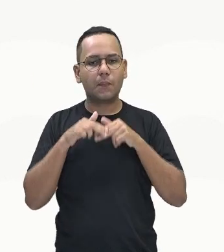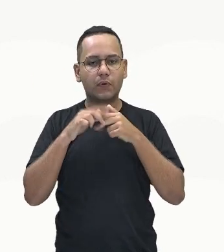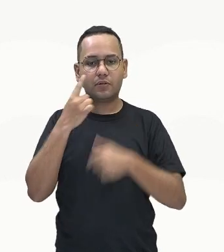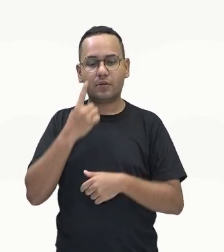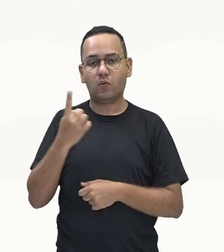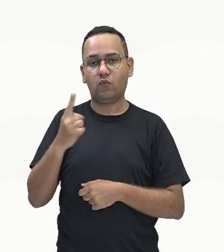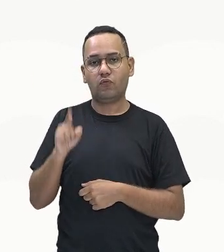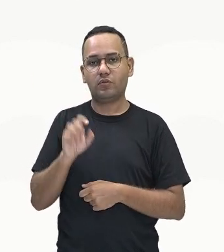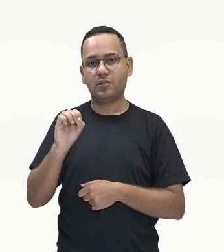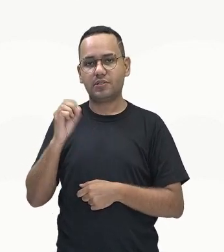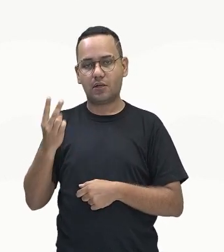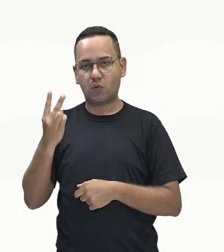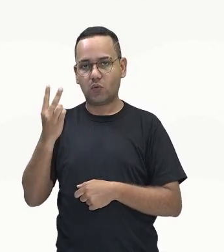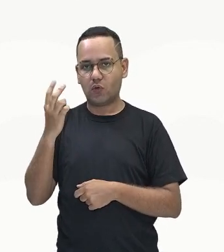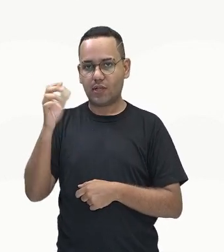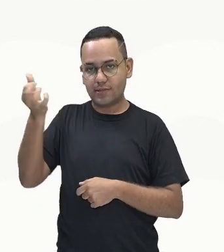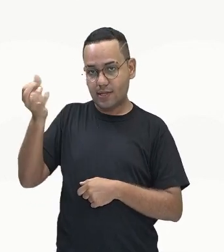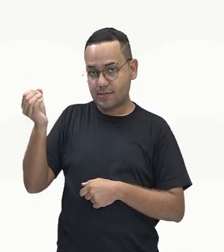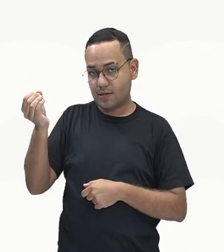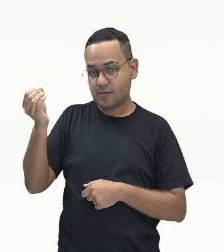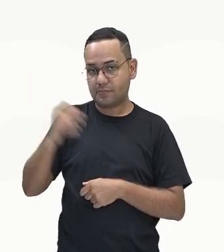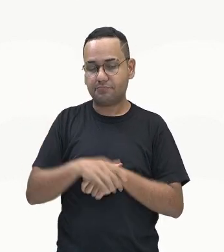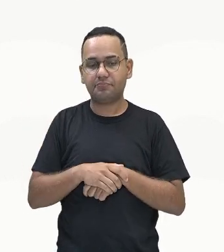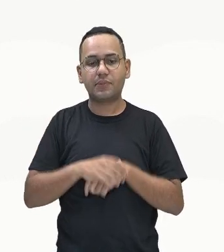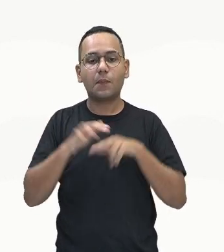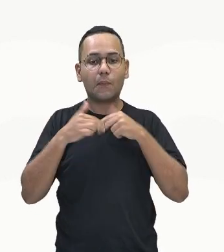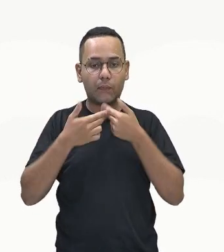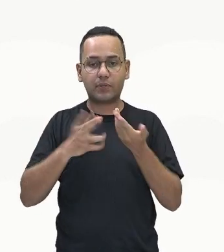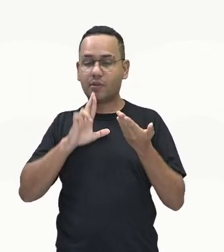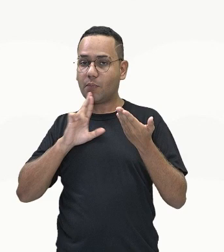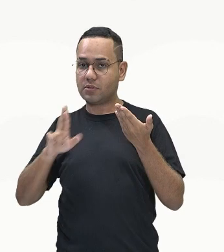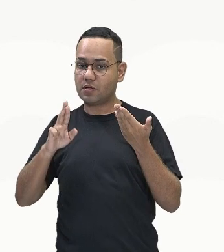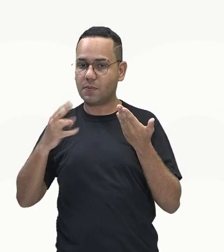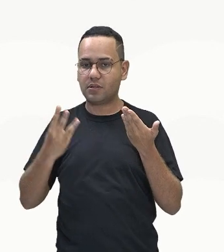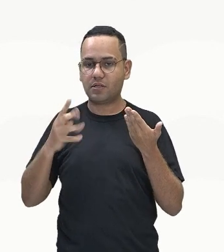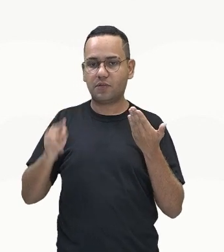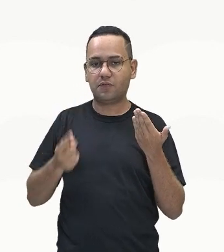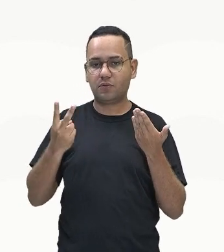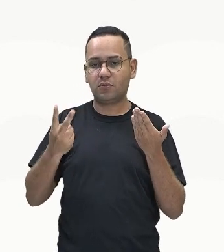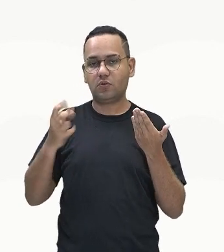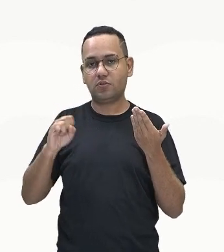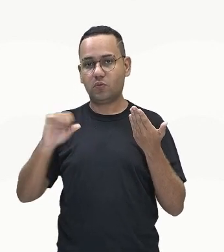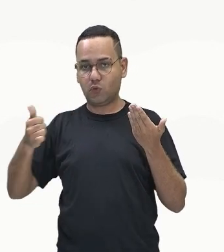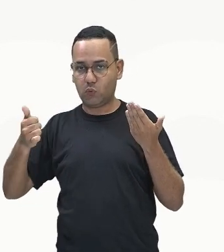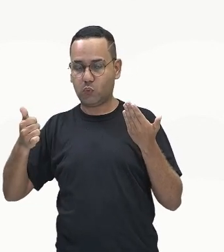60, chegamos ao resultado